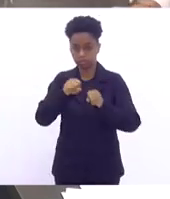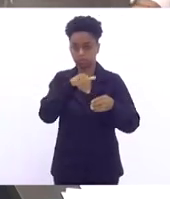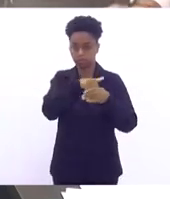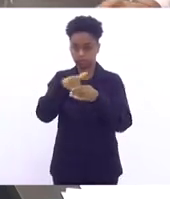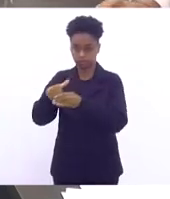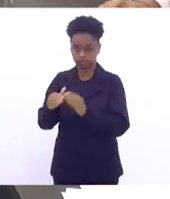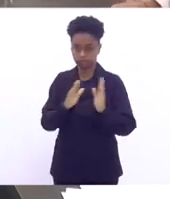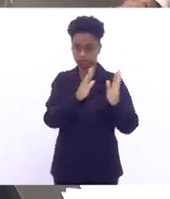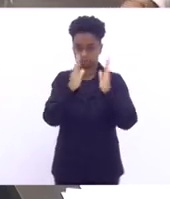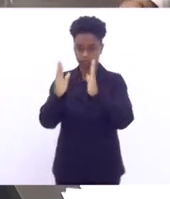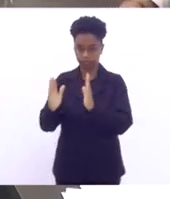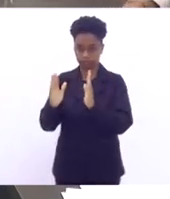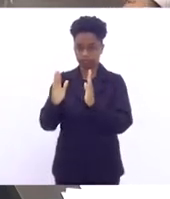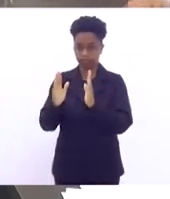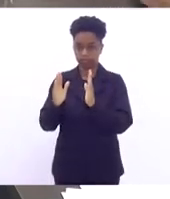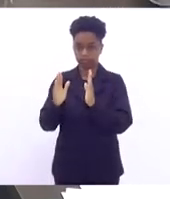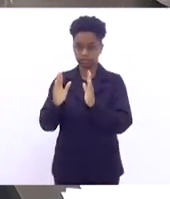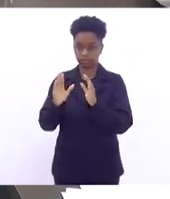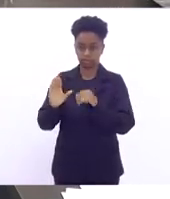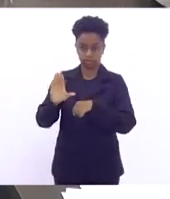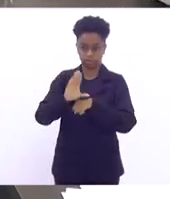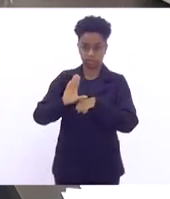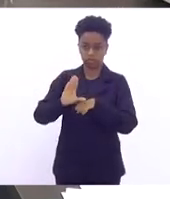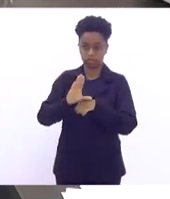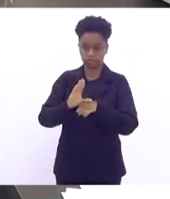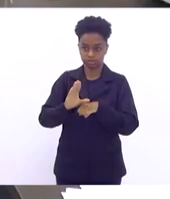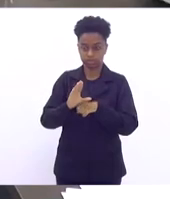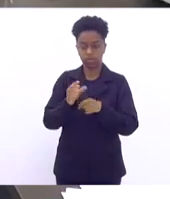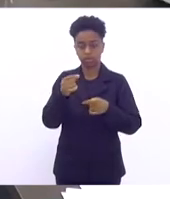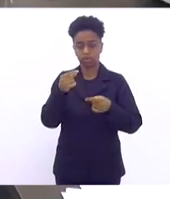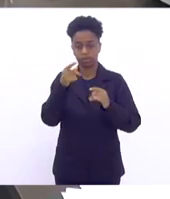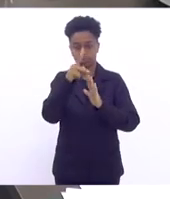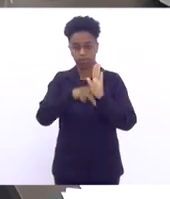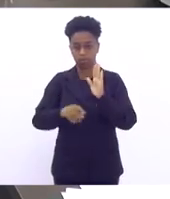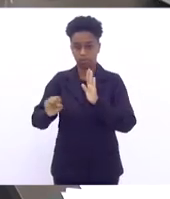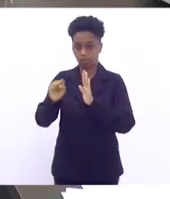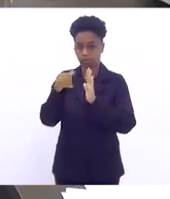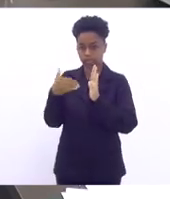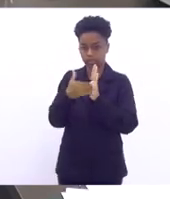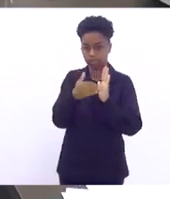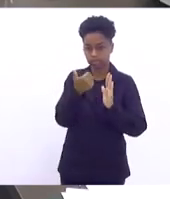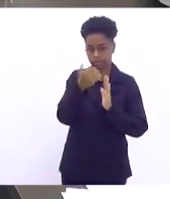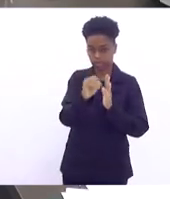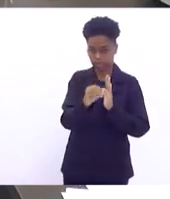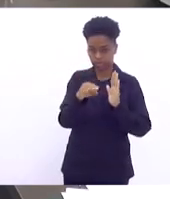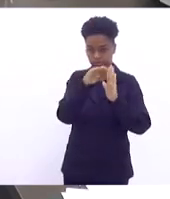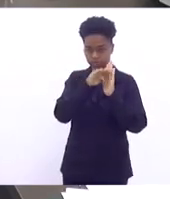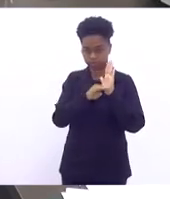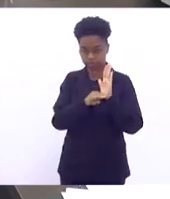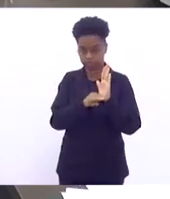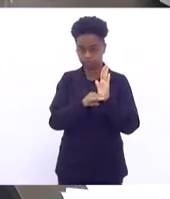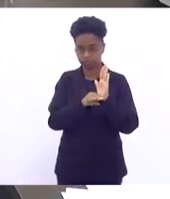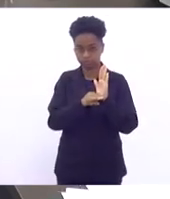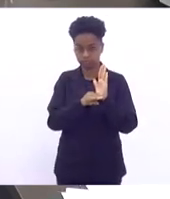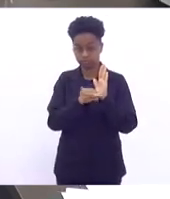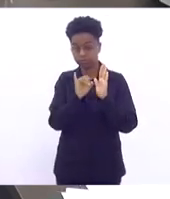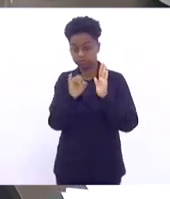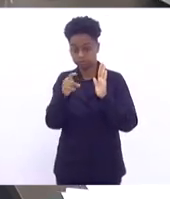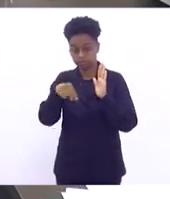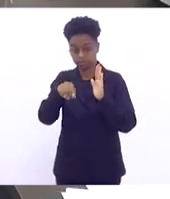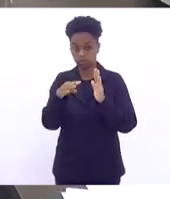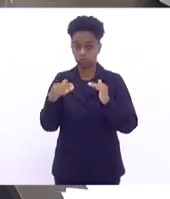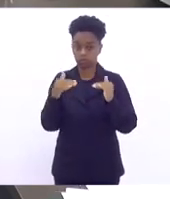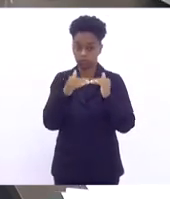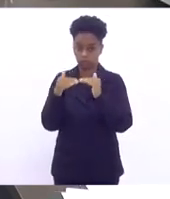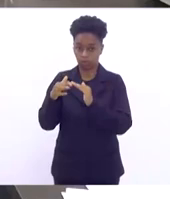em bloco conforme a cor de colegiado os projetos de 8 a 10 da pauta senhores que aprovam